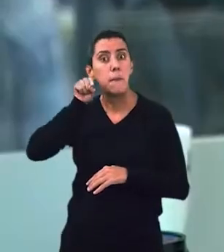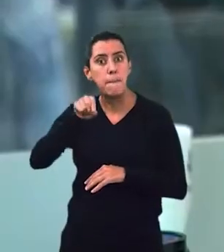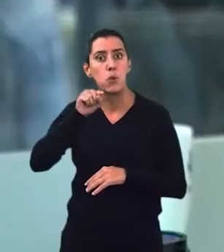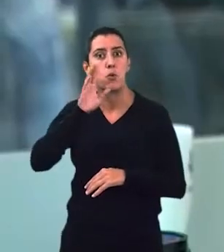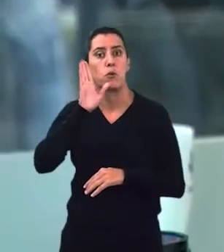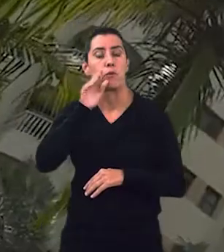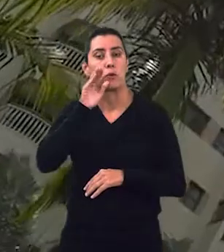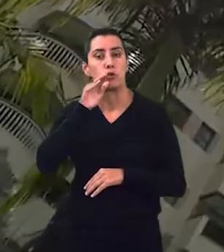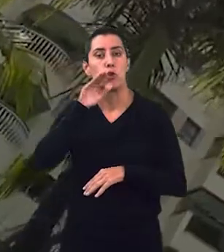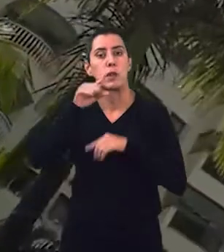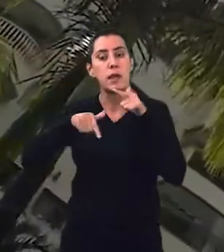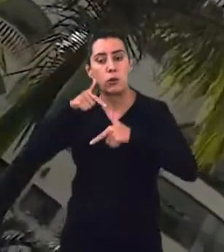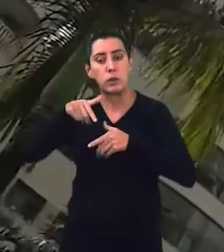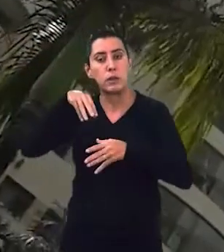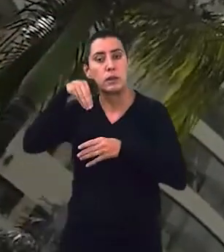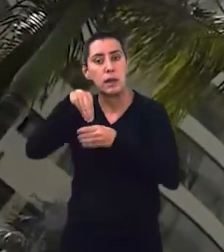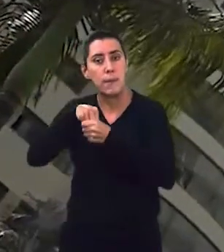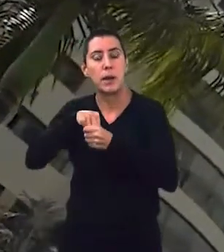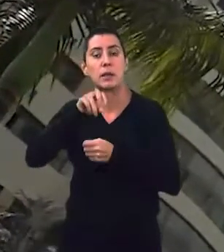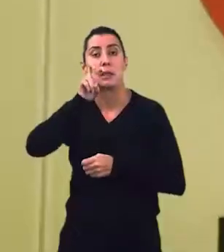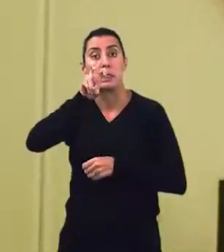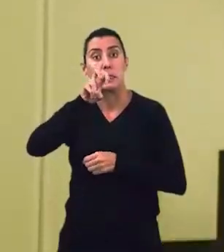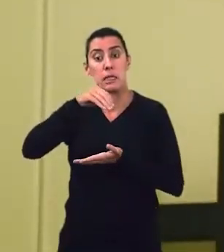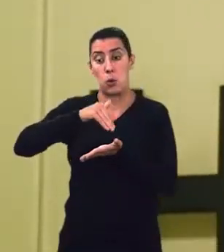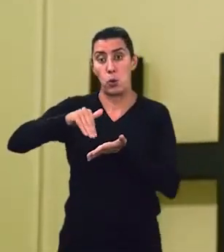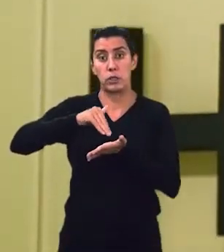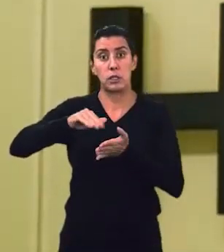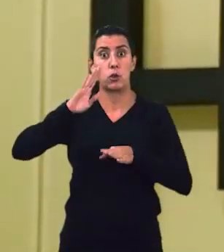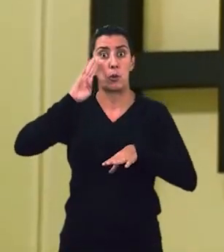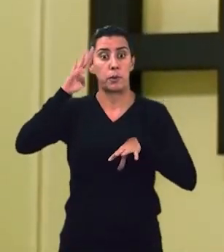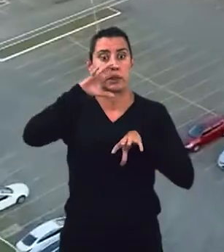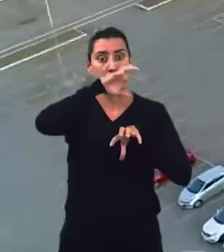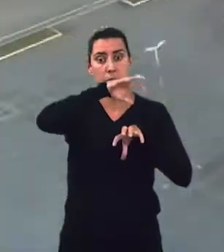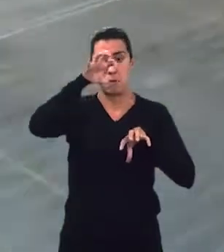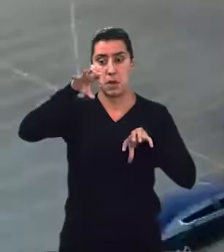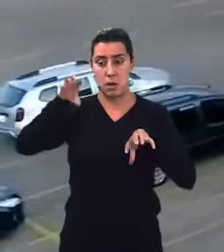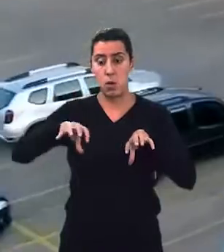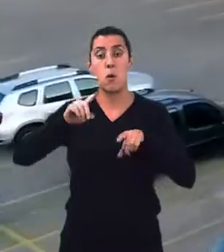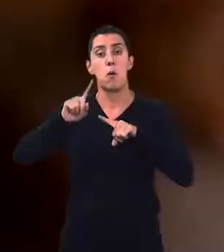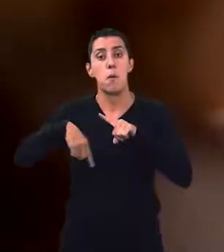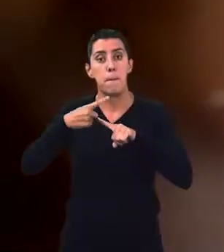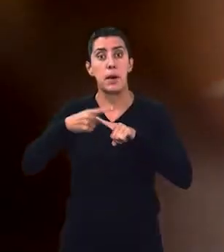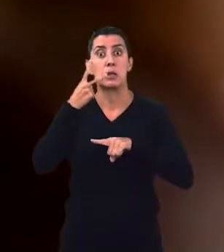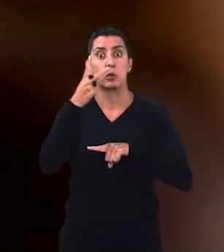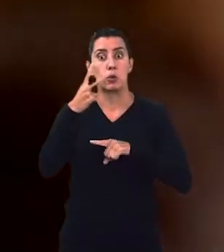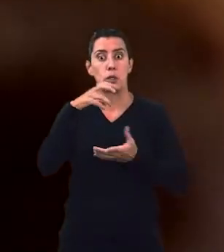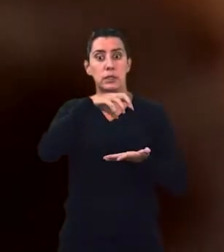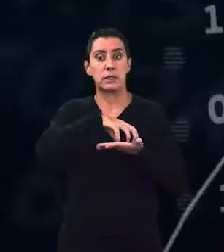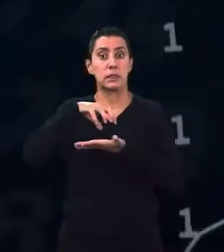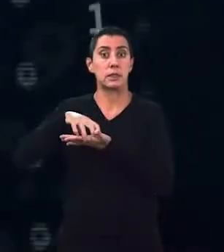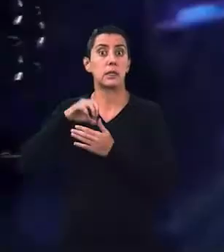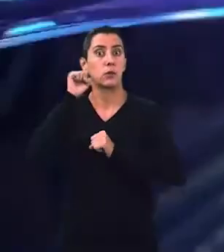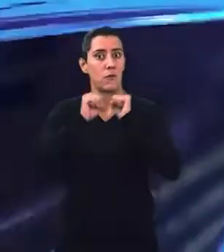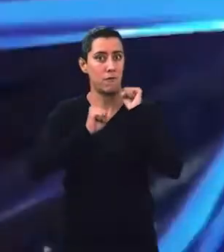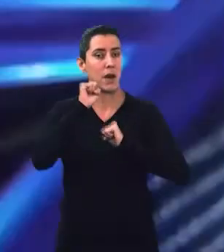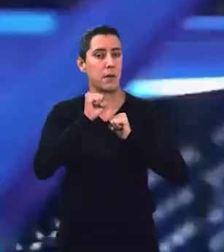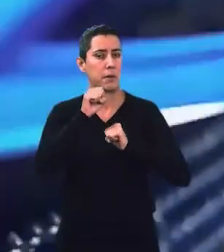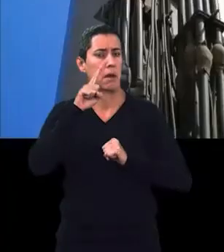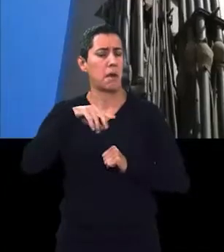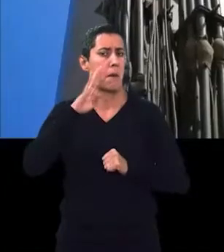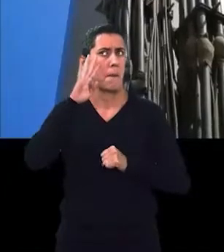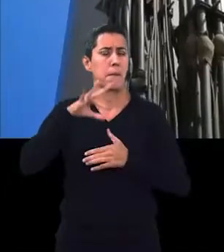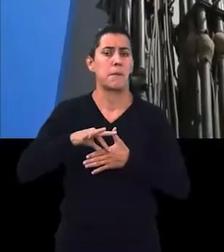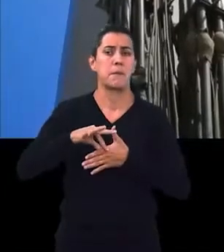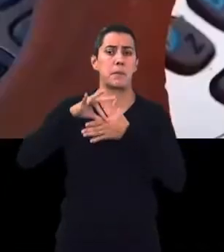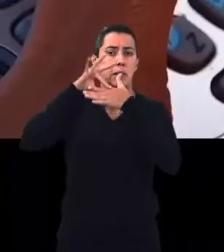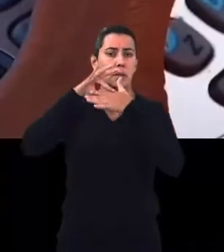na operação de 5 escritórios regionais e 2 centros de fabricação. Somos líderes no mercado nacional de